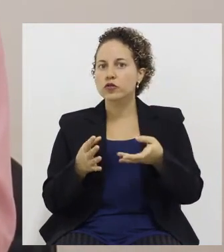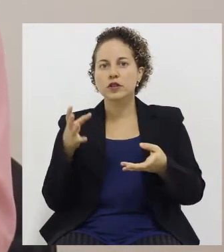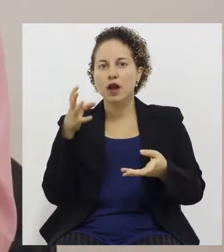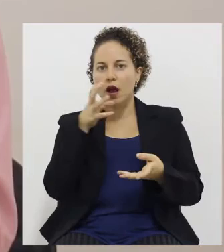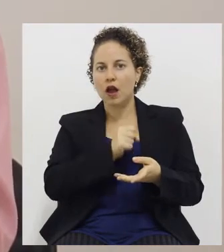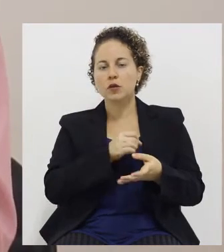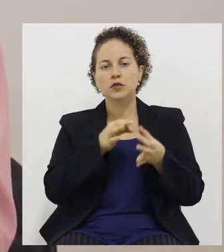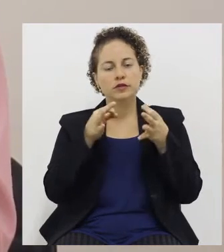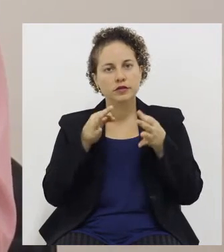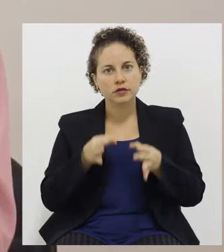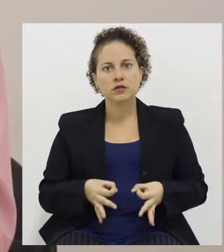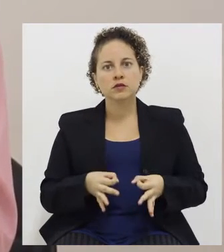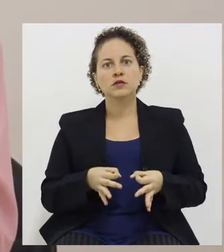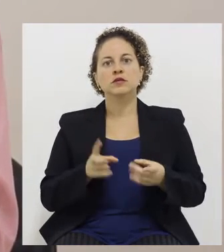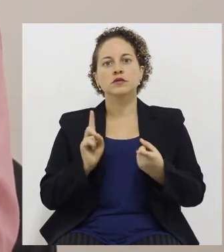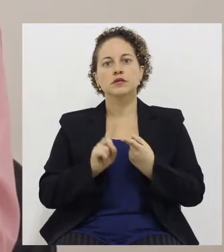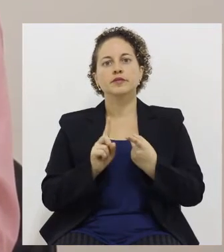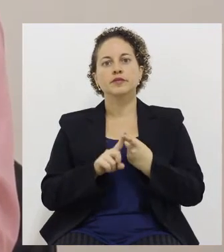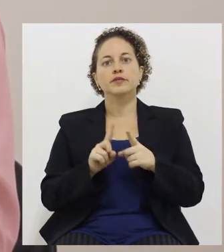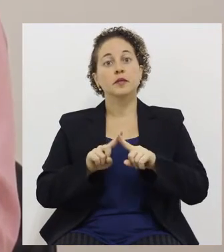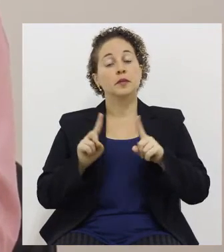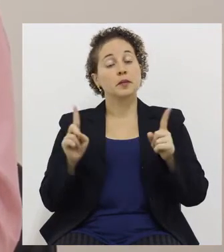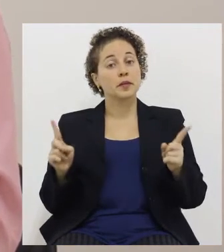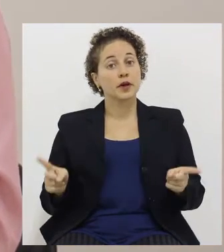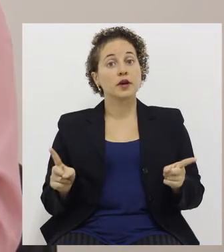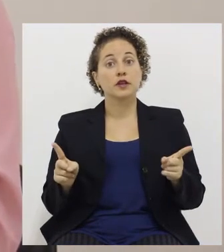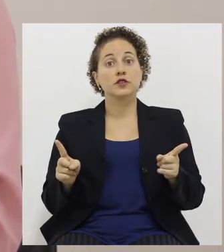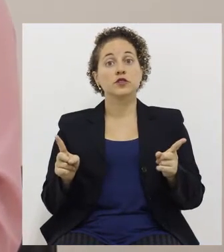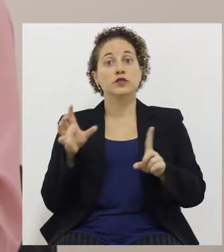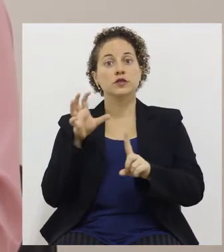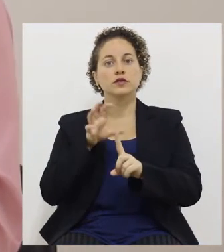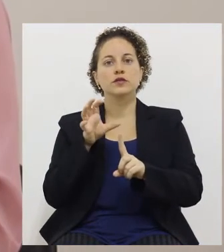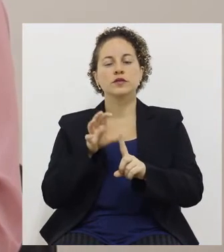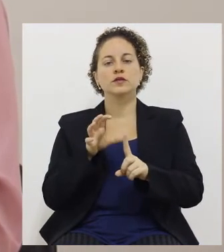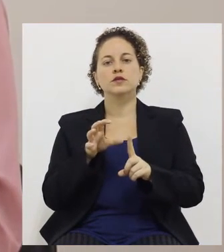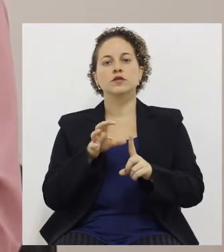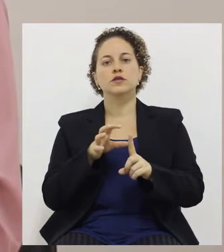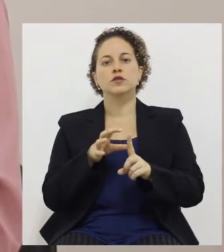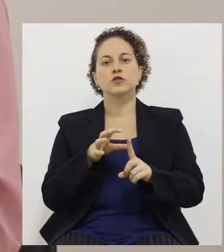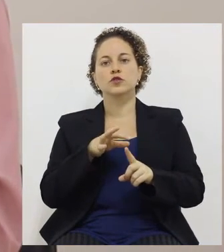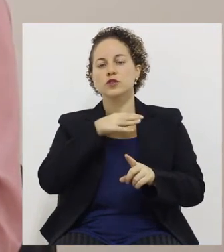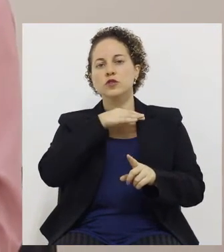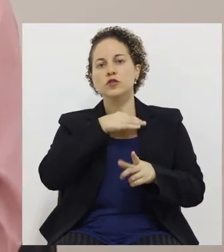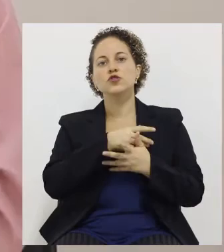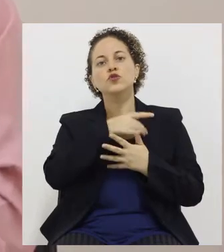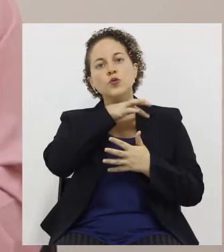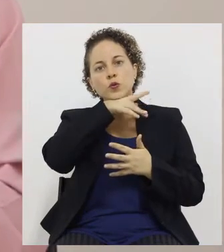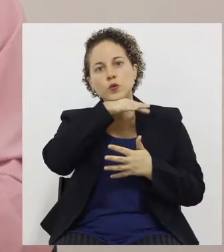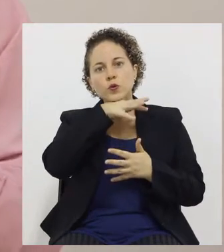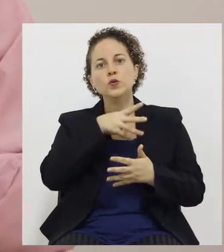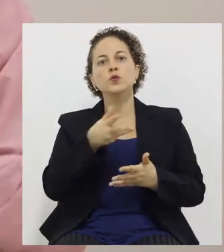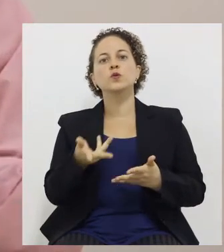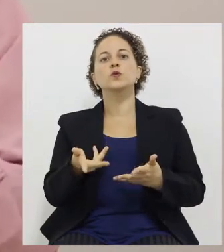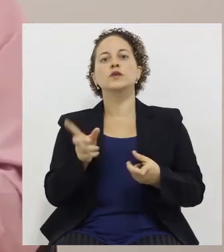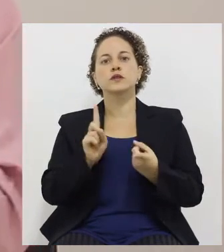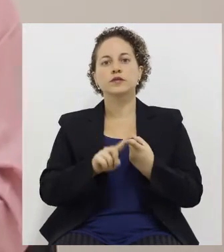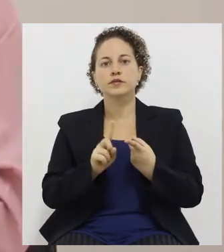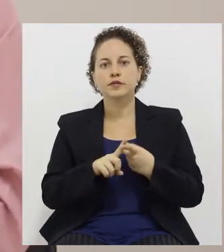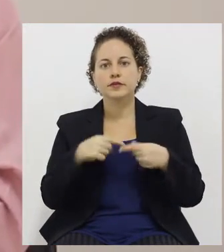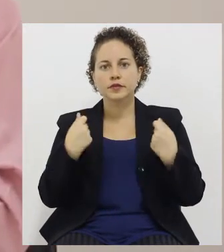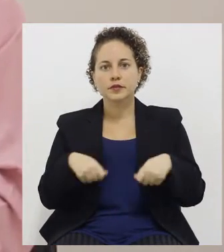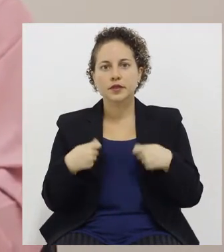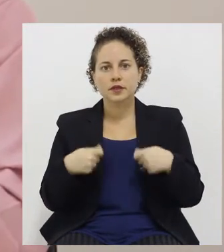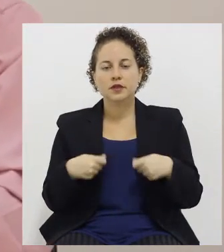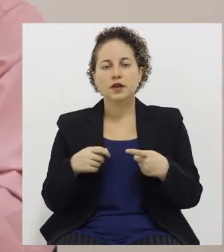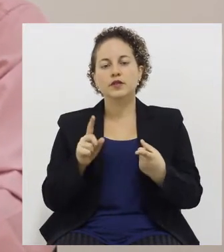é rápida e decisiva, mas os efeitos podem ser muito danosos, porque as partes não receberam aquilo que elas